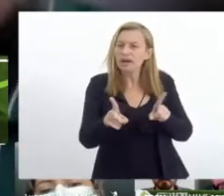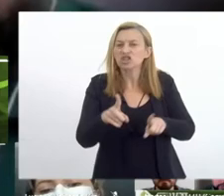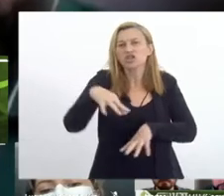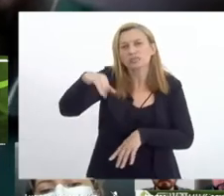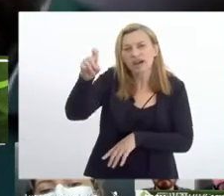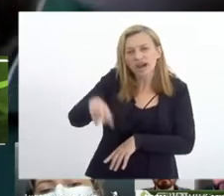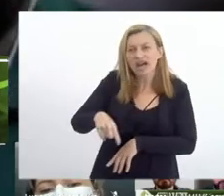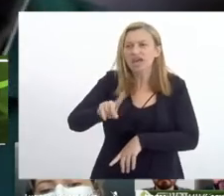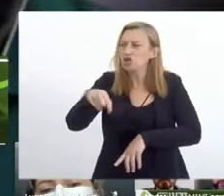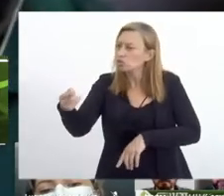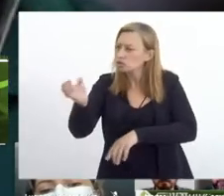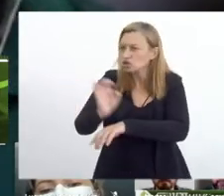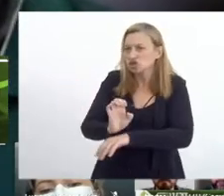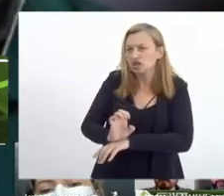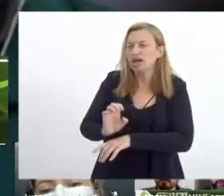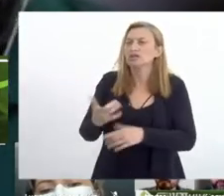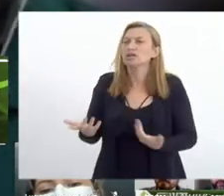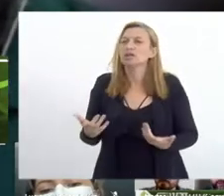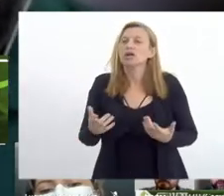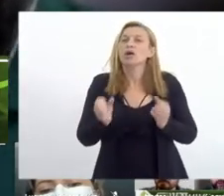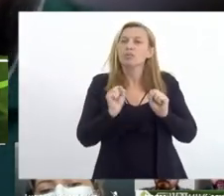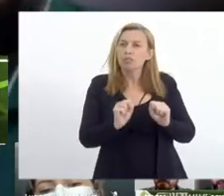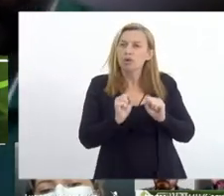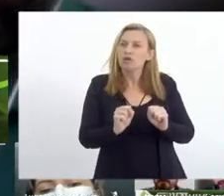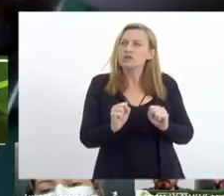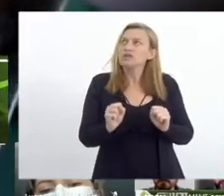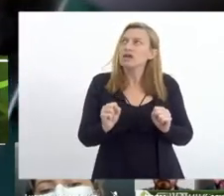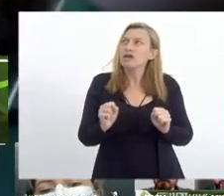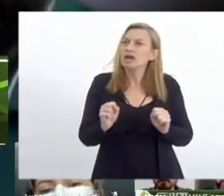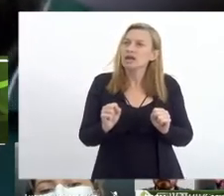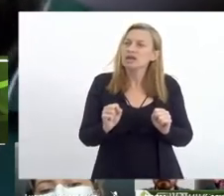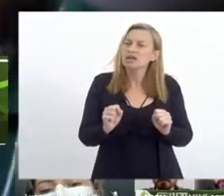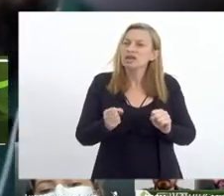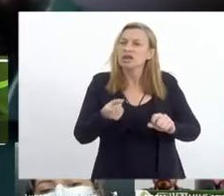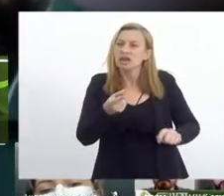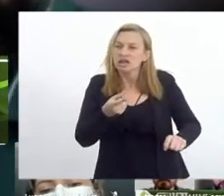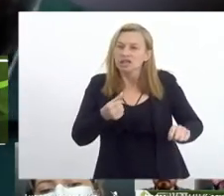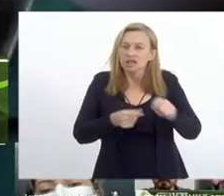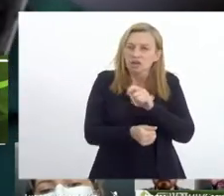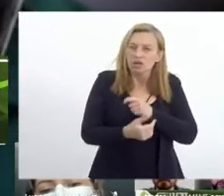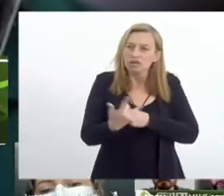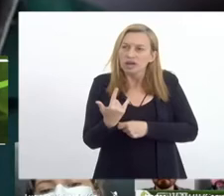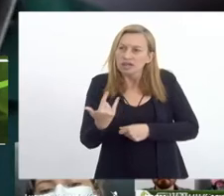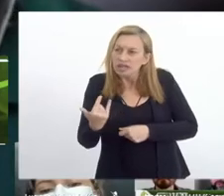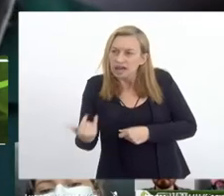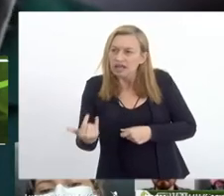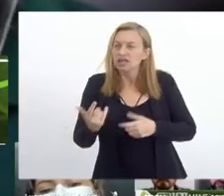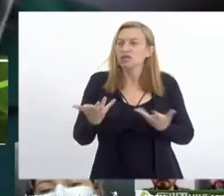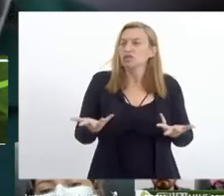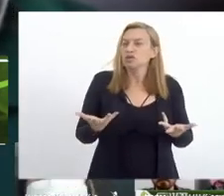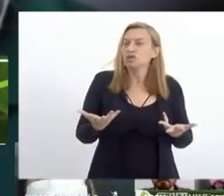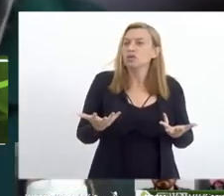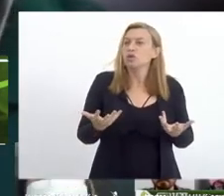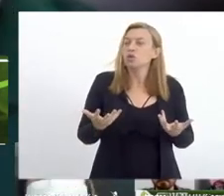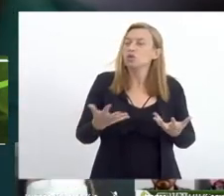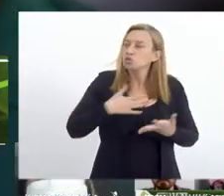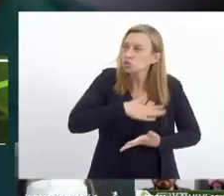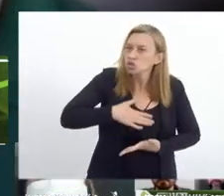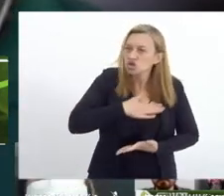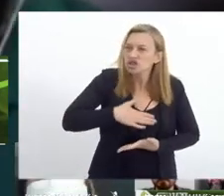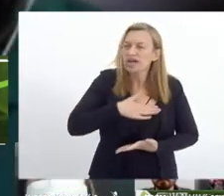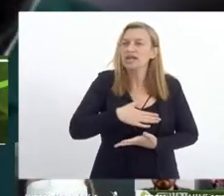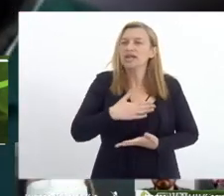em outros estados, mas para que a gente possa tornar esses negócios atrativos. Então, o que a gente gostaria